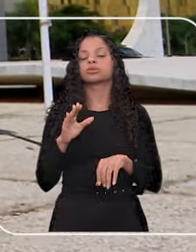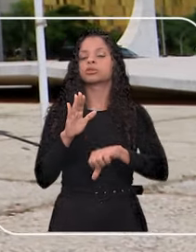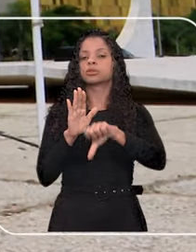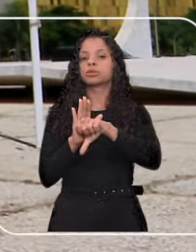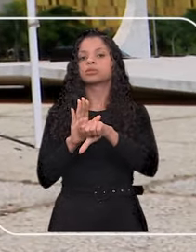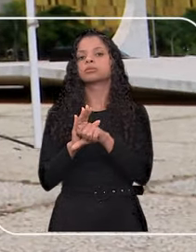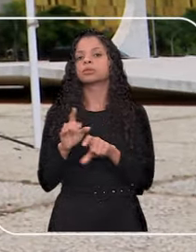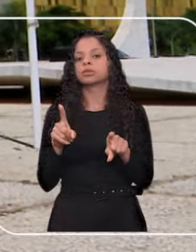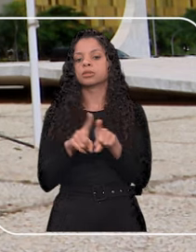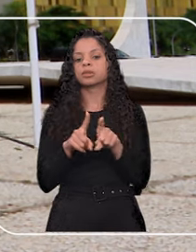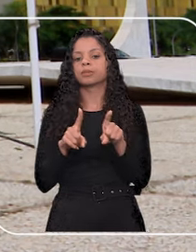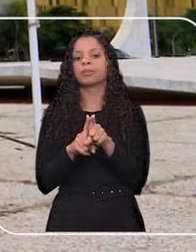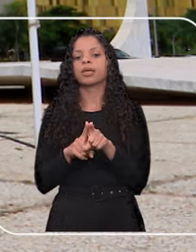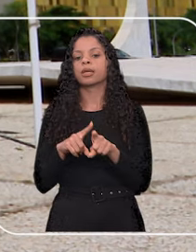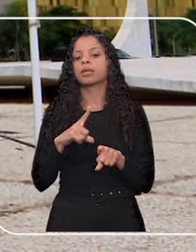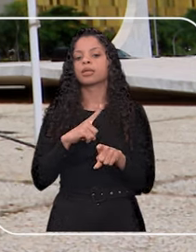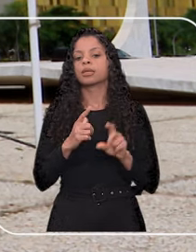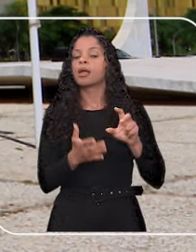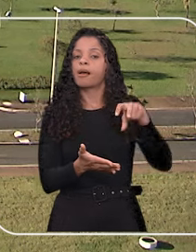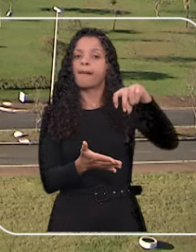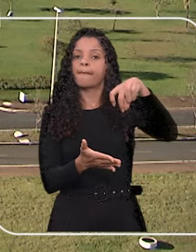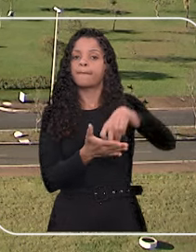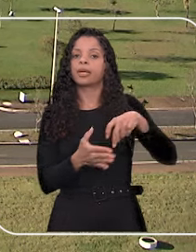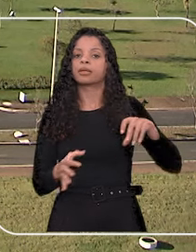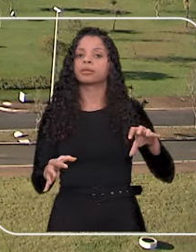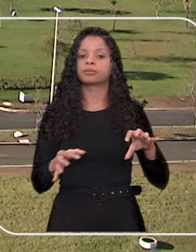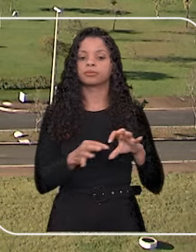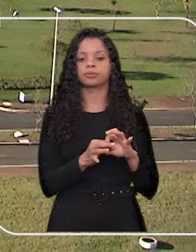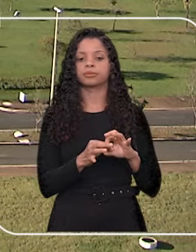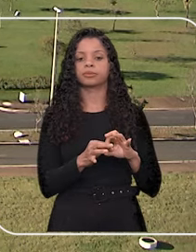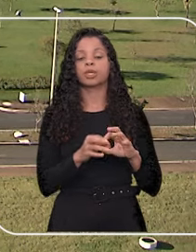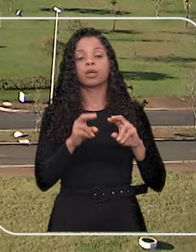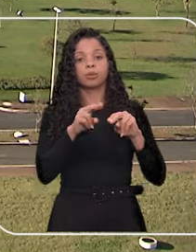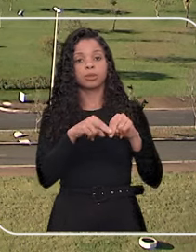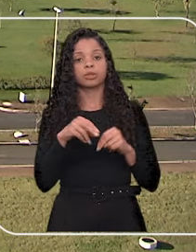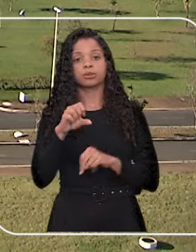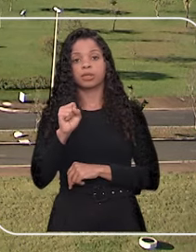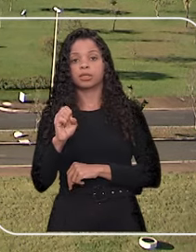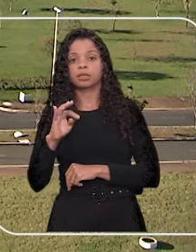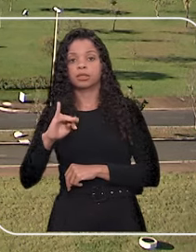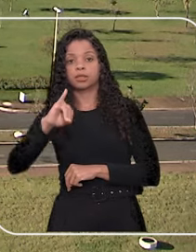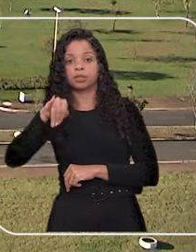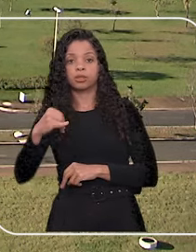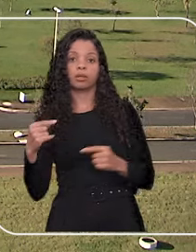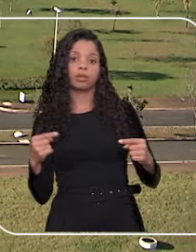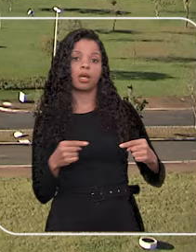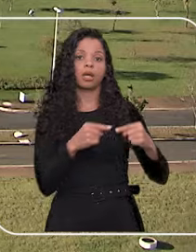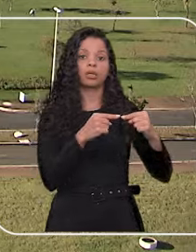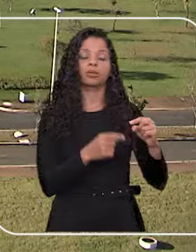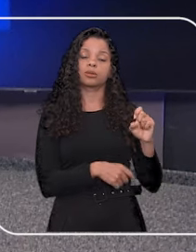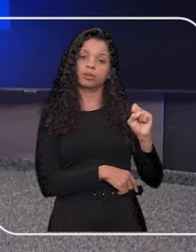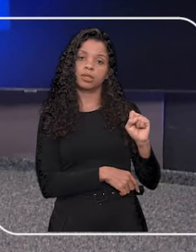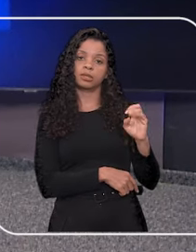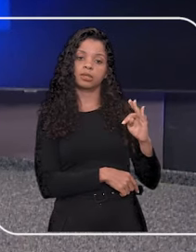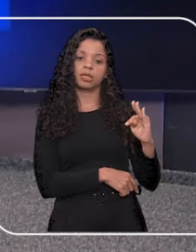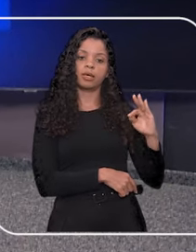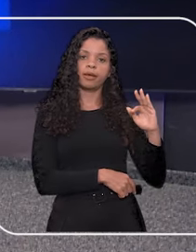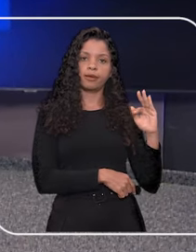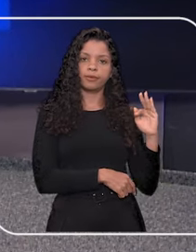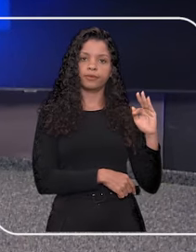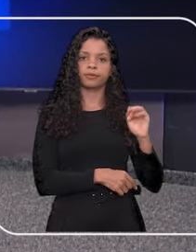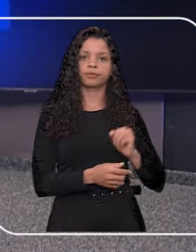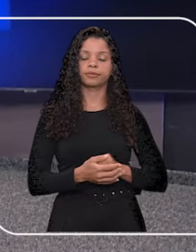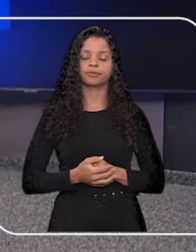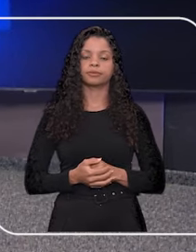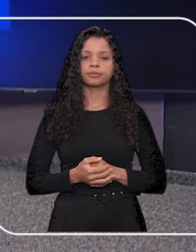quanto em razão da unificação de penas com isso o STJ alinhou a orientação com o Supremo e você